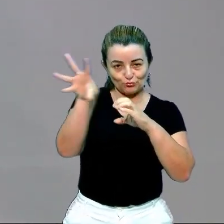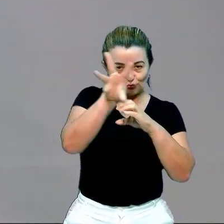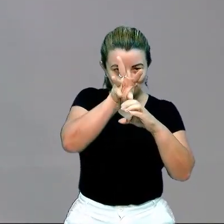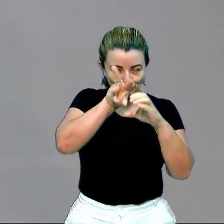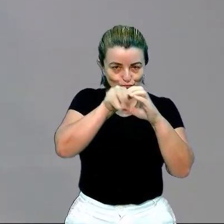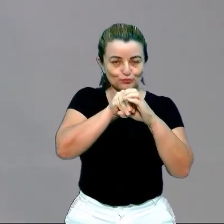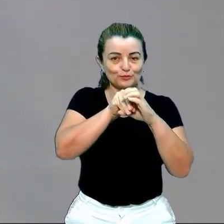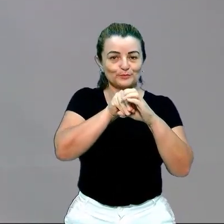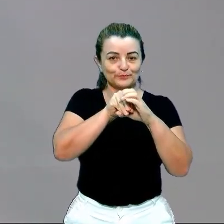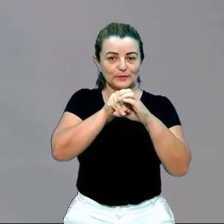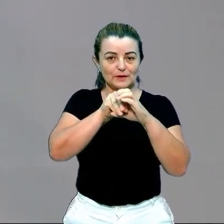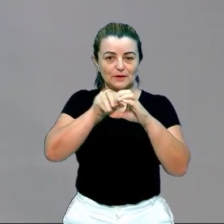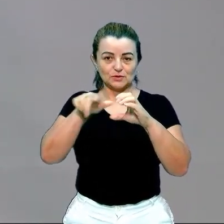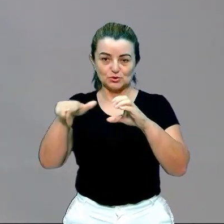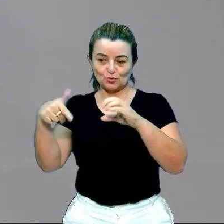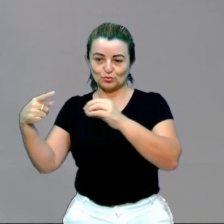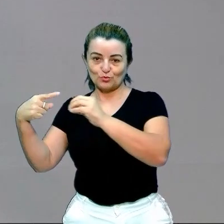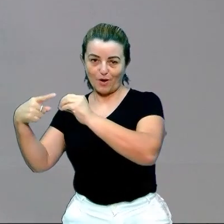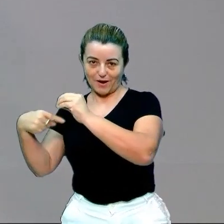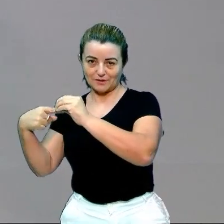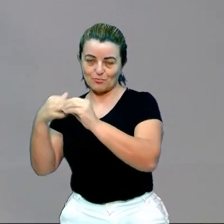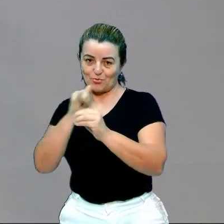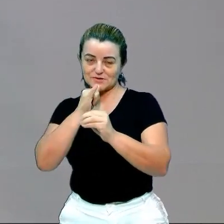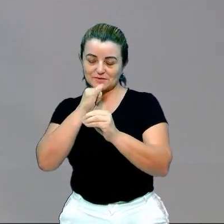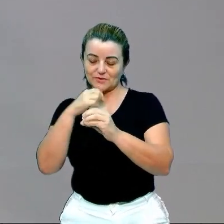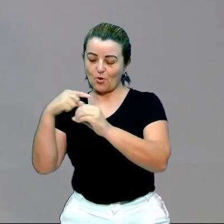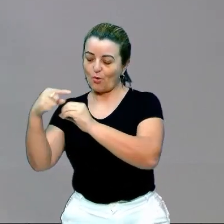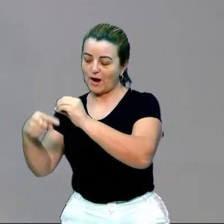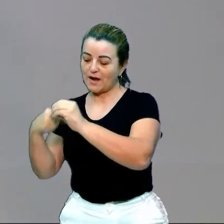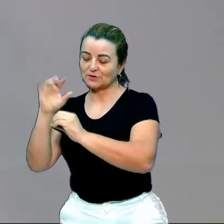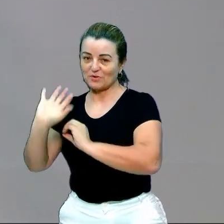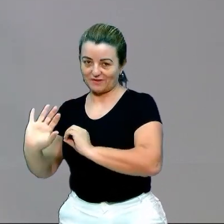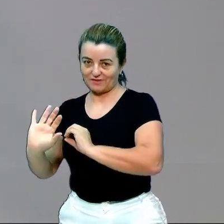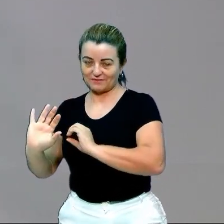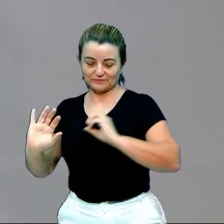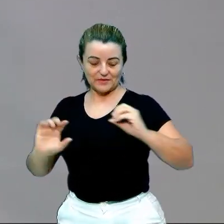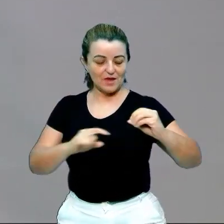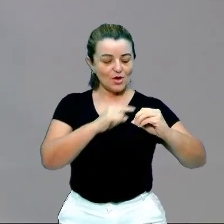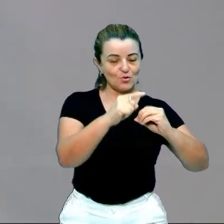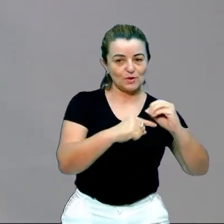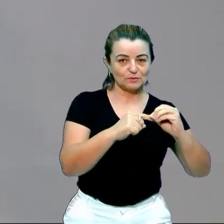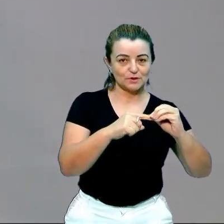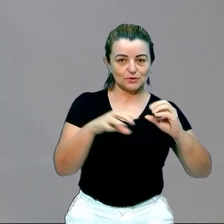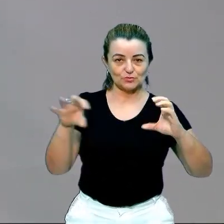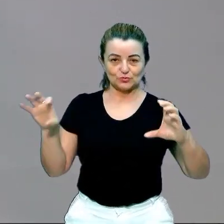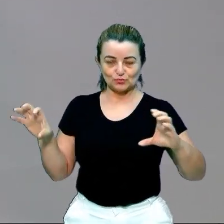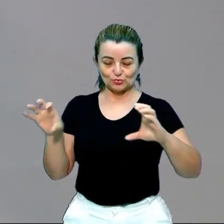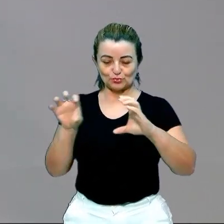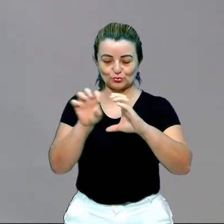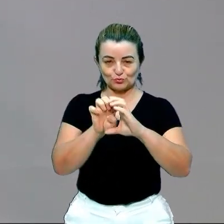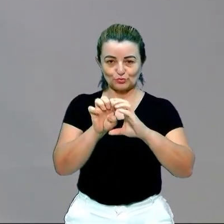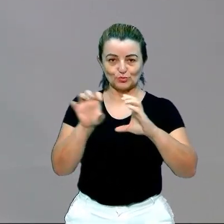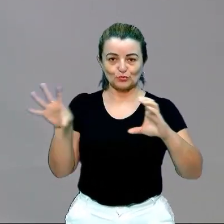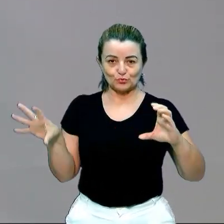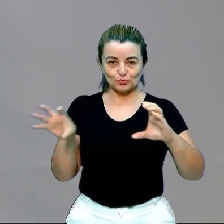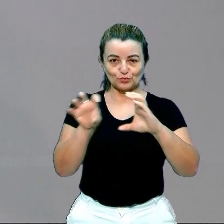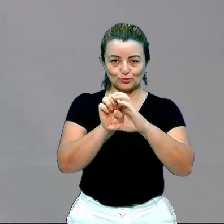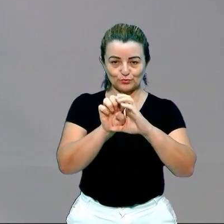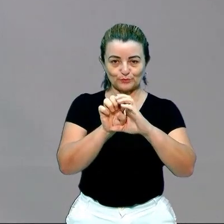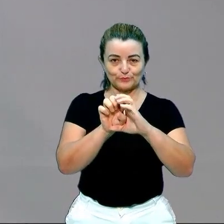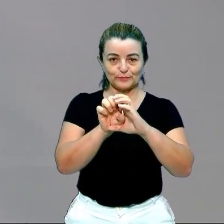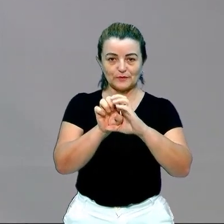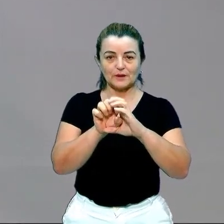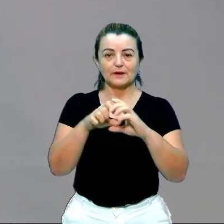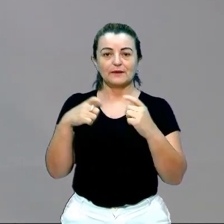elétron de outro átomo, tá? Para os átomos fazerem ligações químicas, às vezes eles precisam